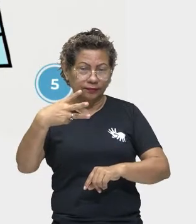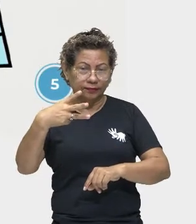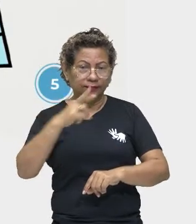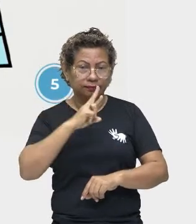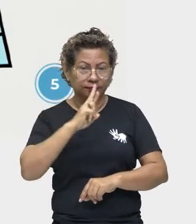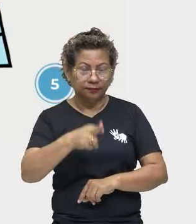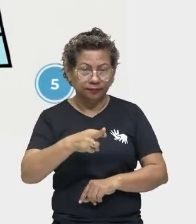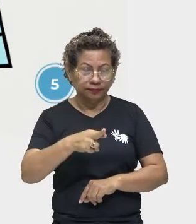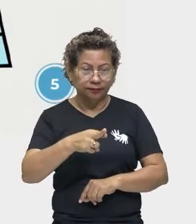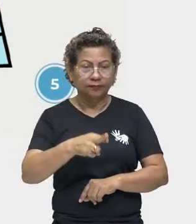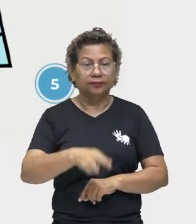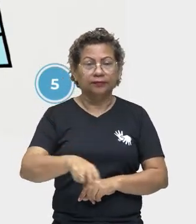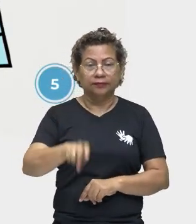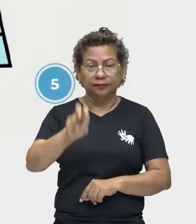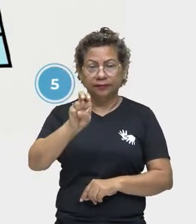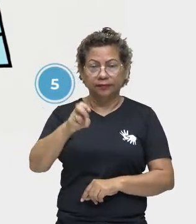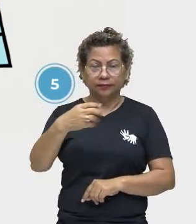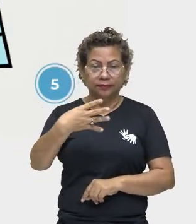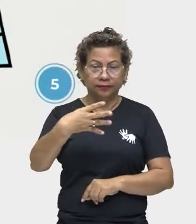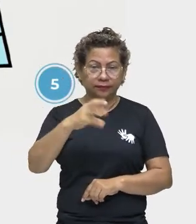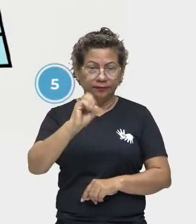Vamos lá.